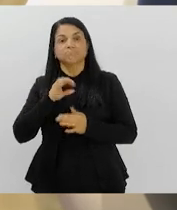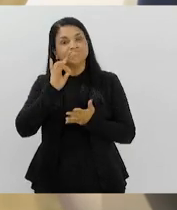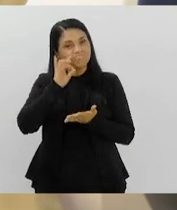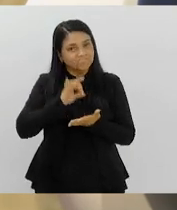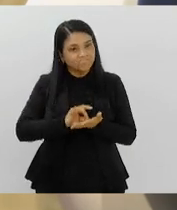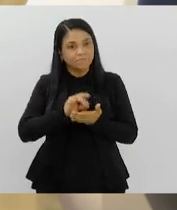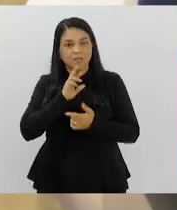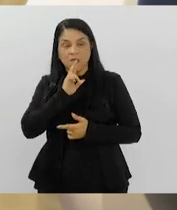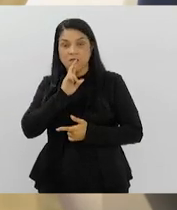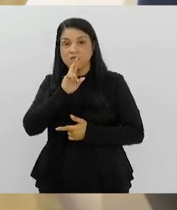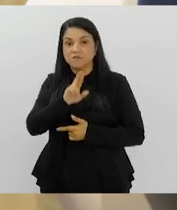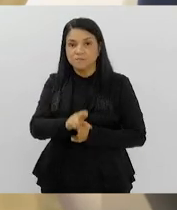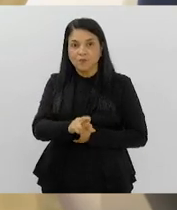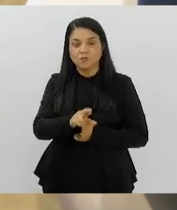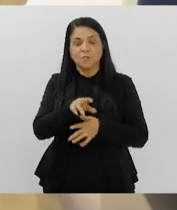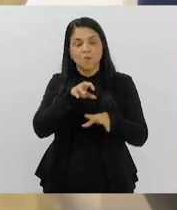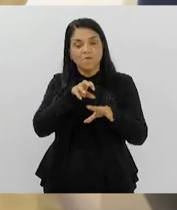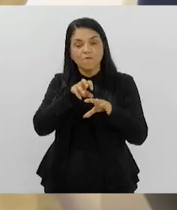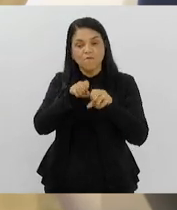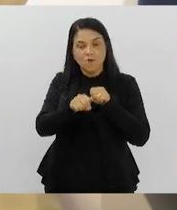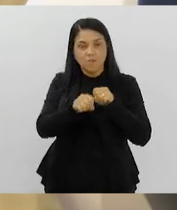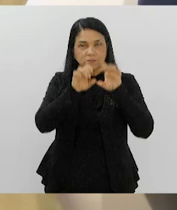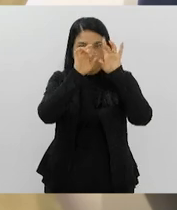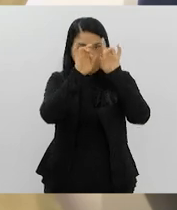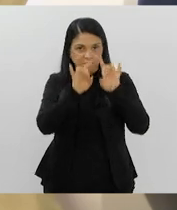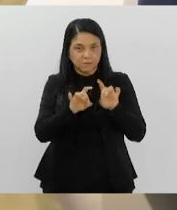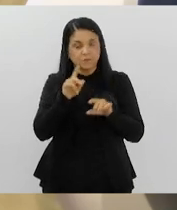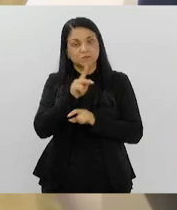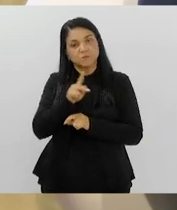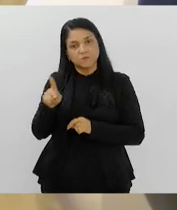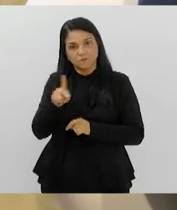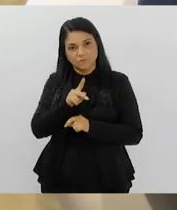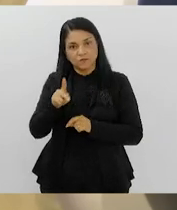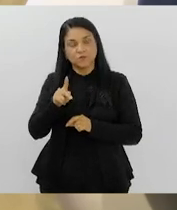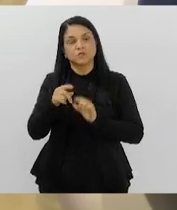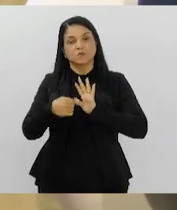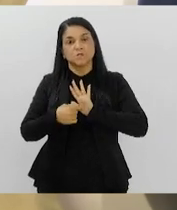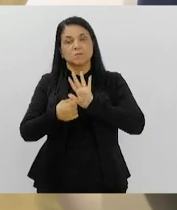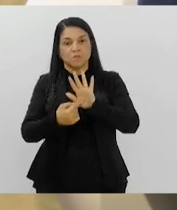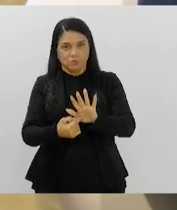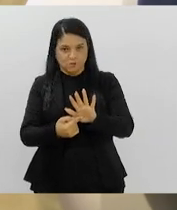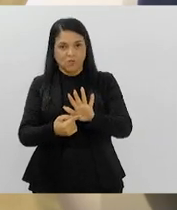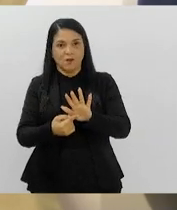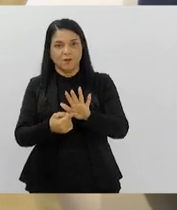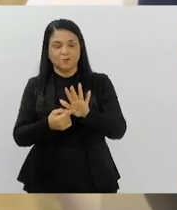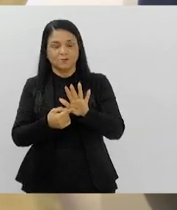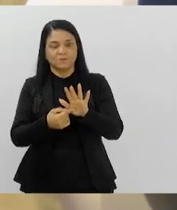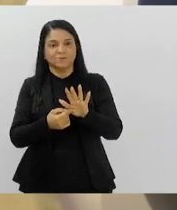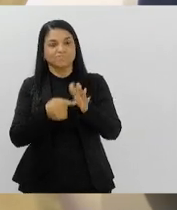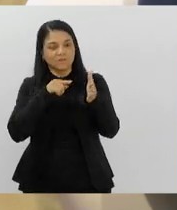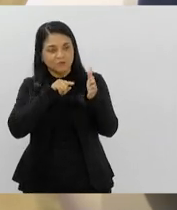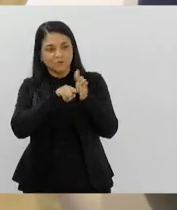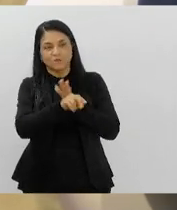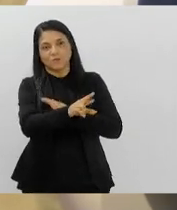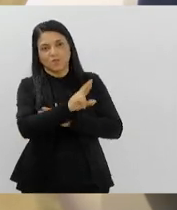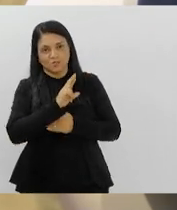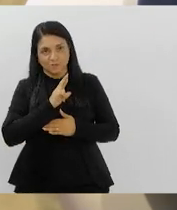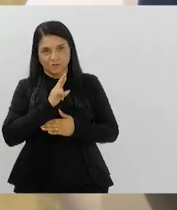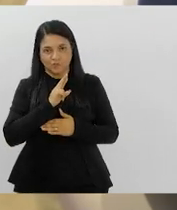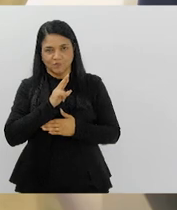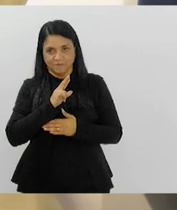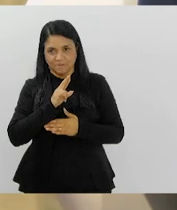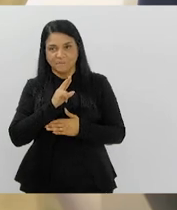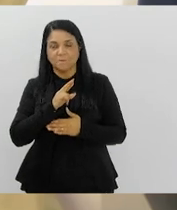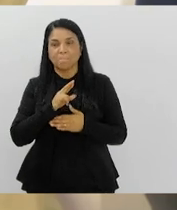uma formação específica que os próprios professores apontaram nessa pesquisa de clima escolar para a gente. Então, por isso que,